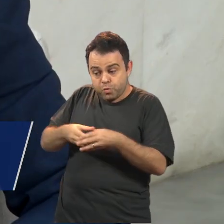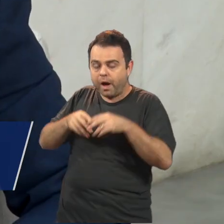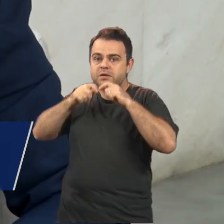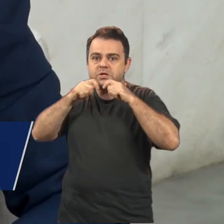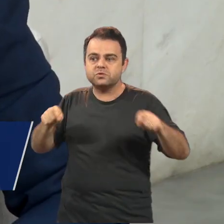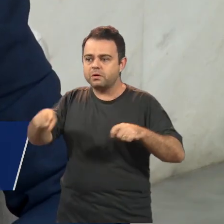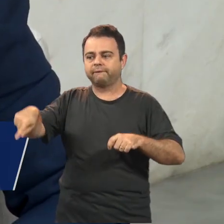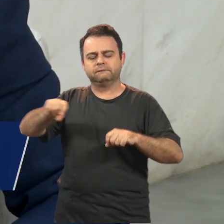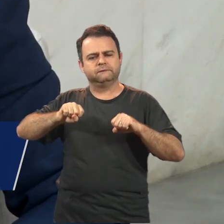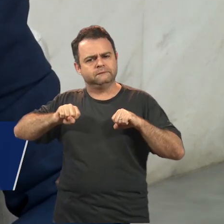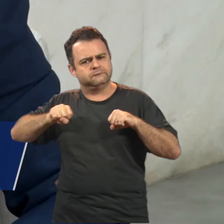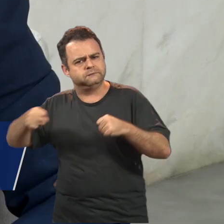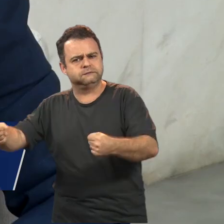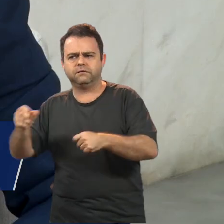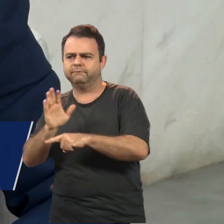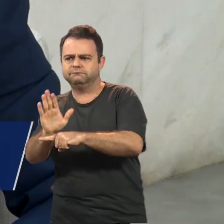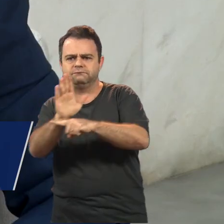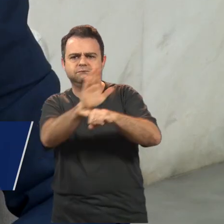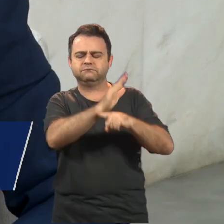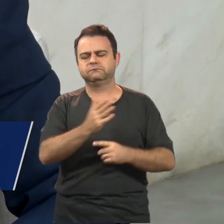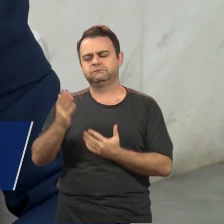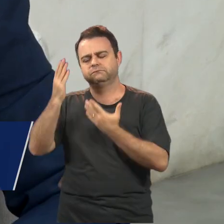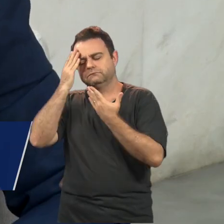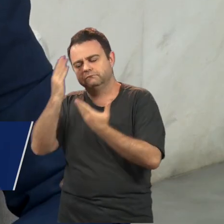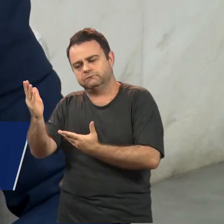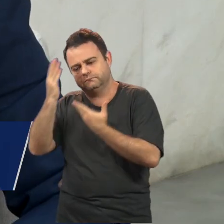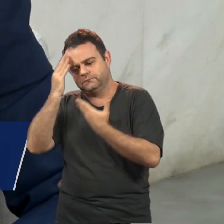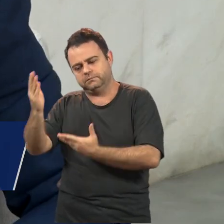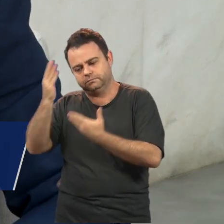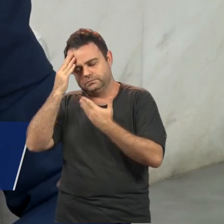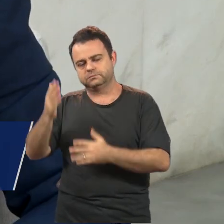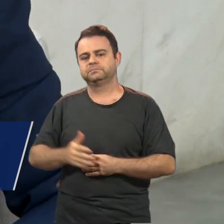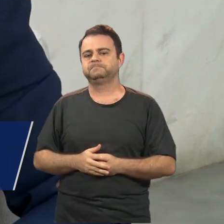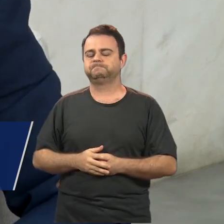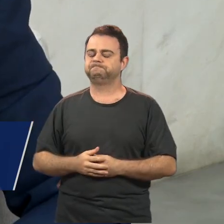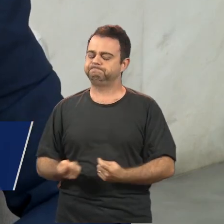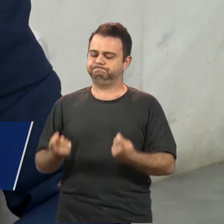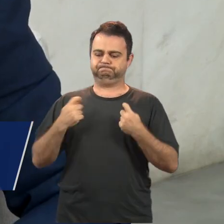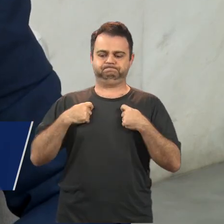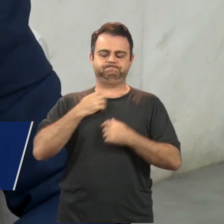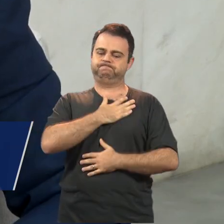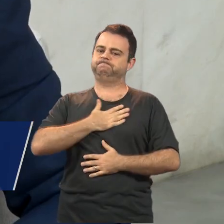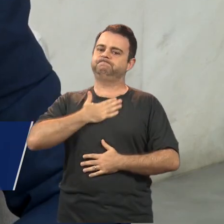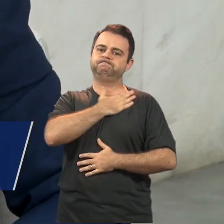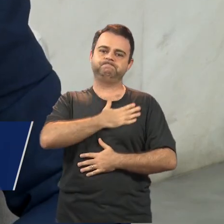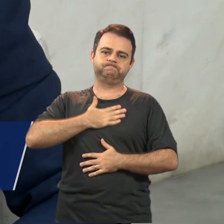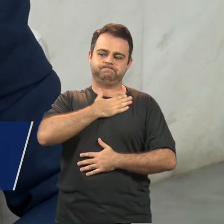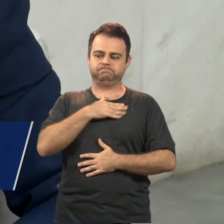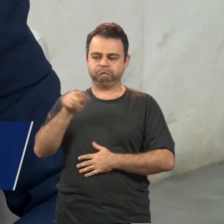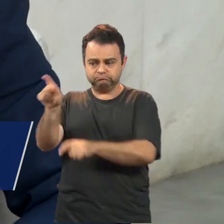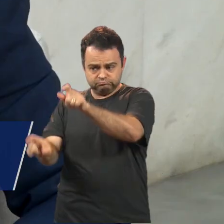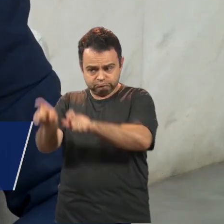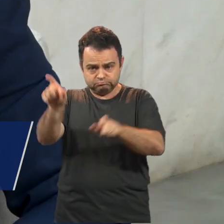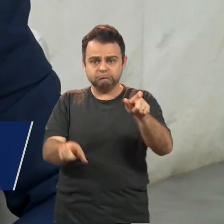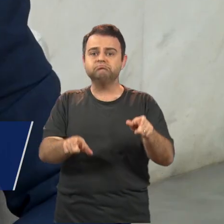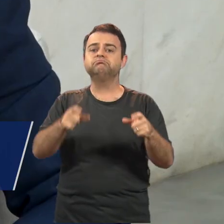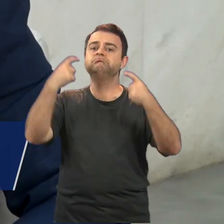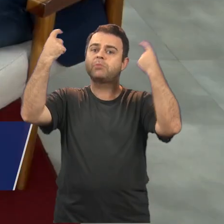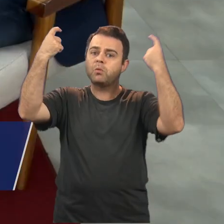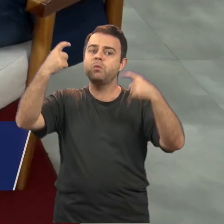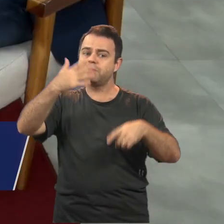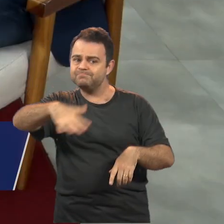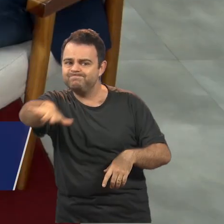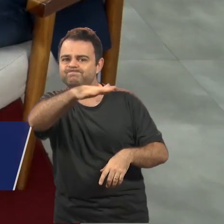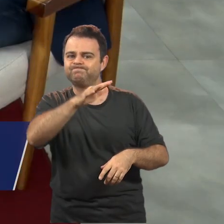medem esforços para tentar ajudar. Isso eu digo que é muito gratificante ter pessoas que de fato se preocupam com o próximo,